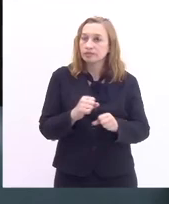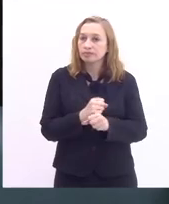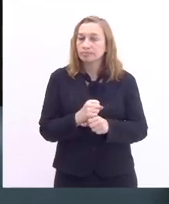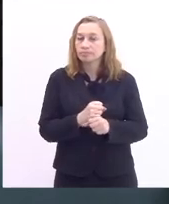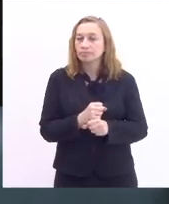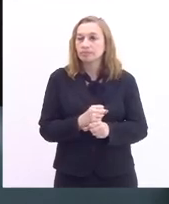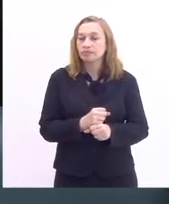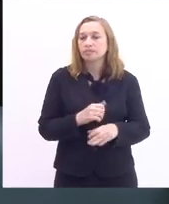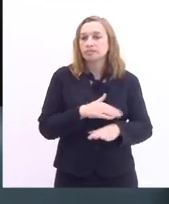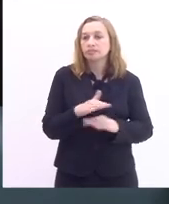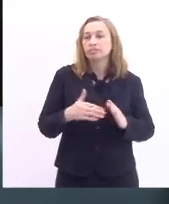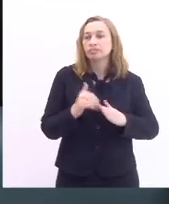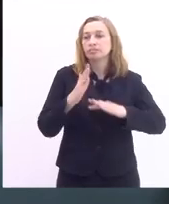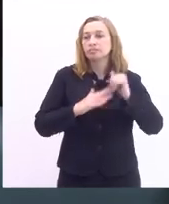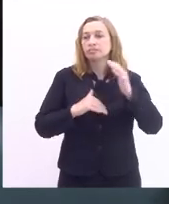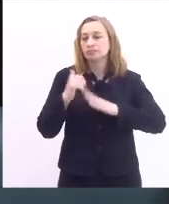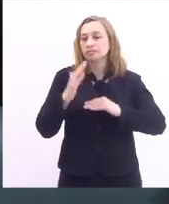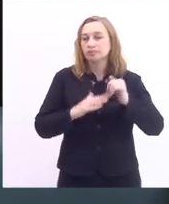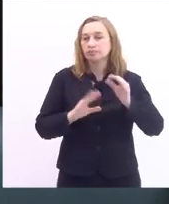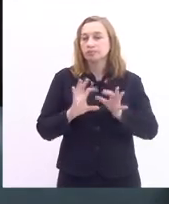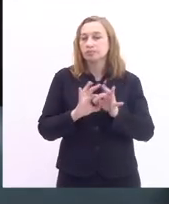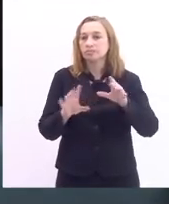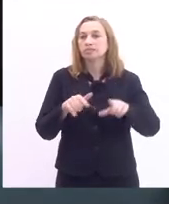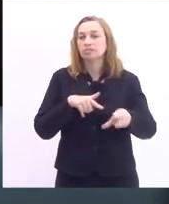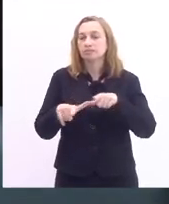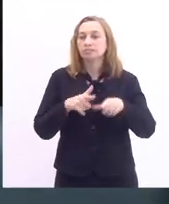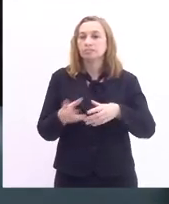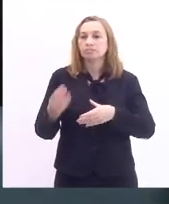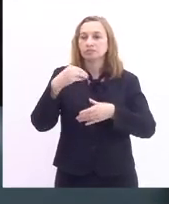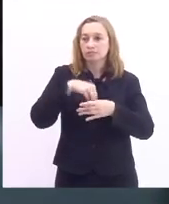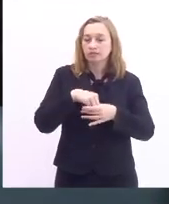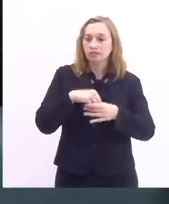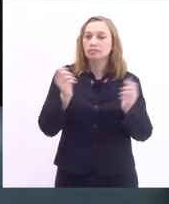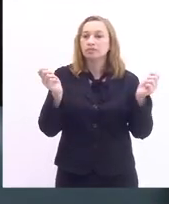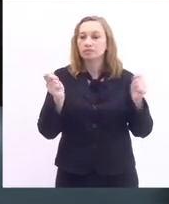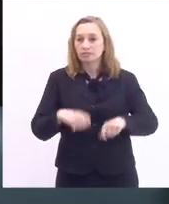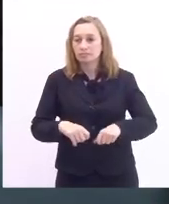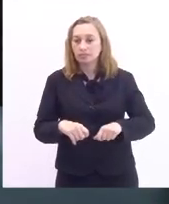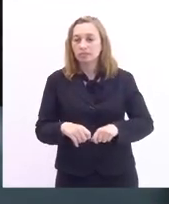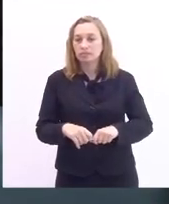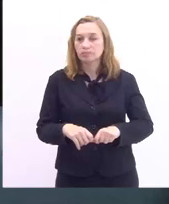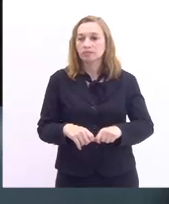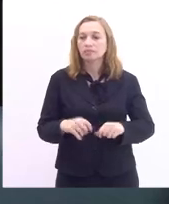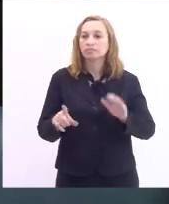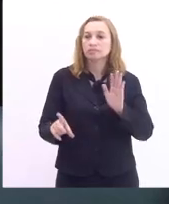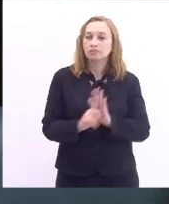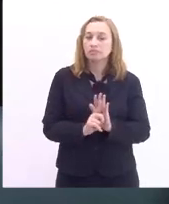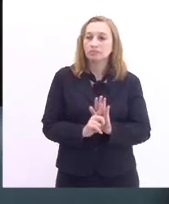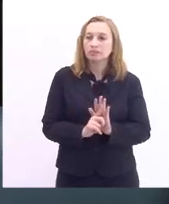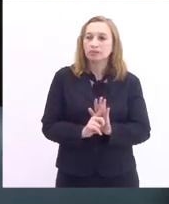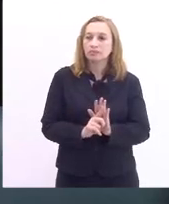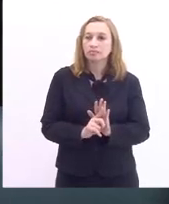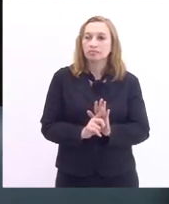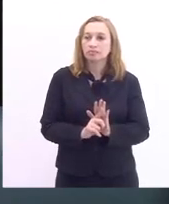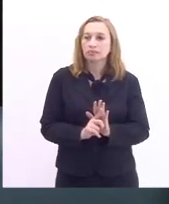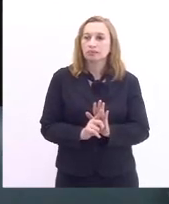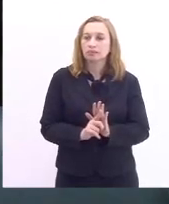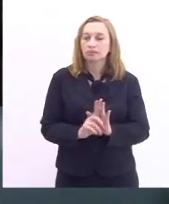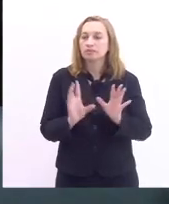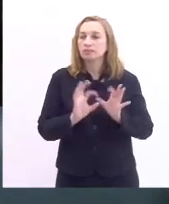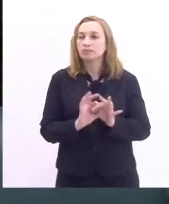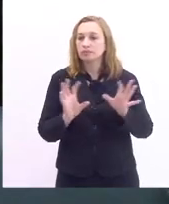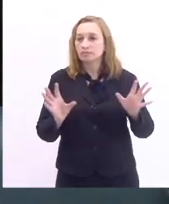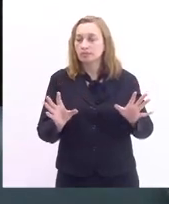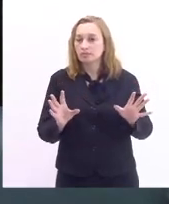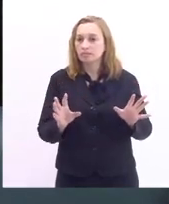todos os profissionais exercerem livremente dentro de suas competências permitidas na lei com a